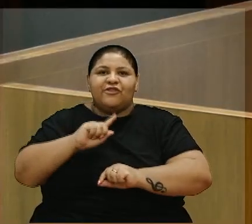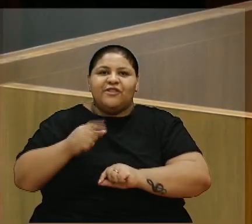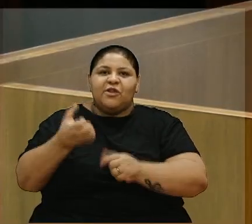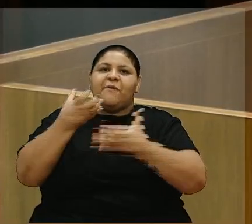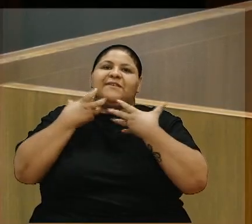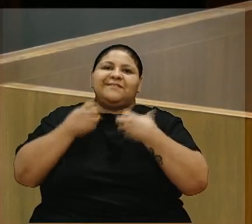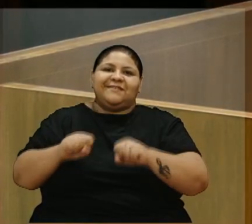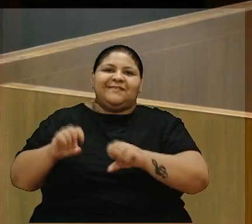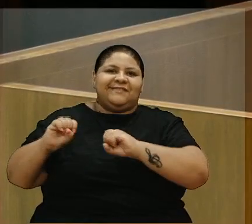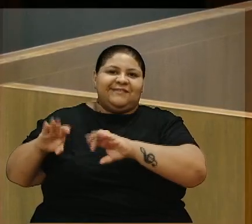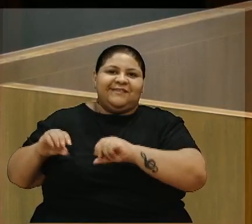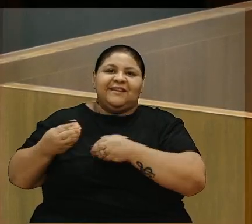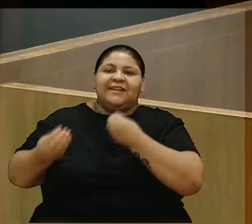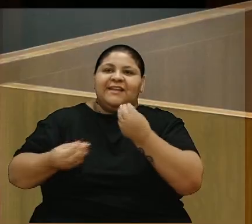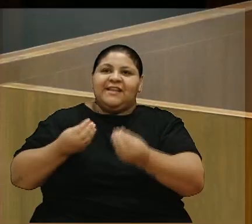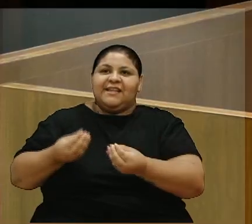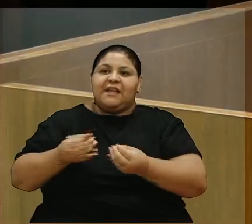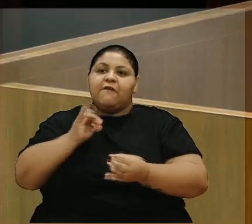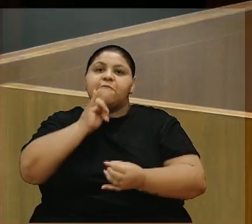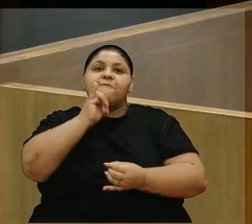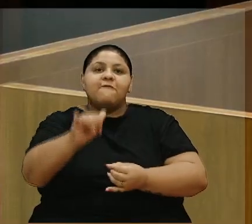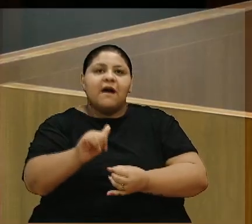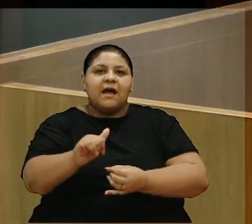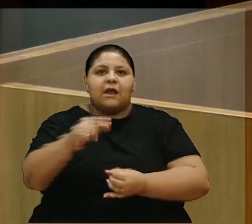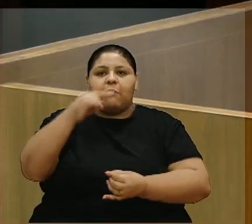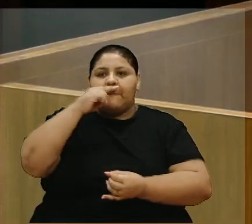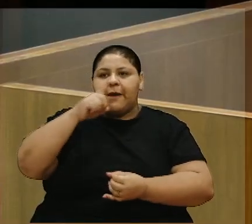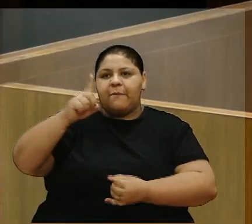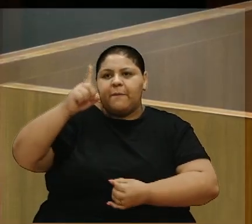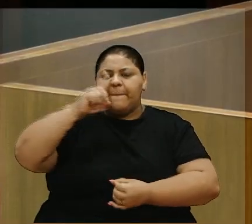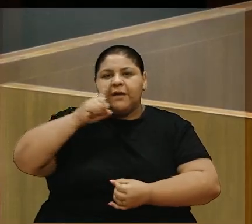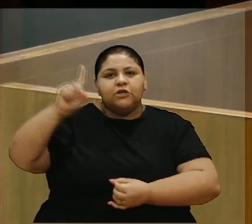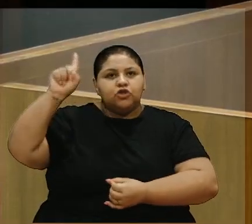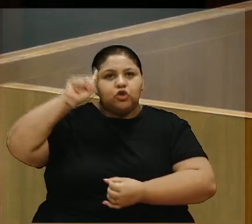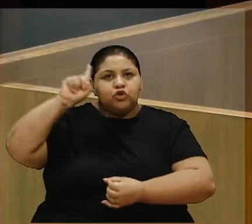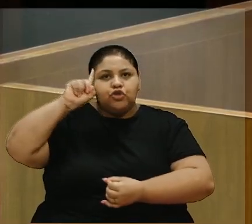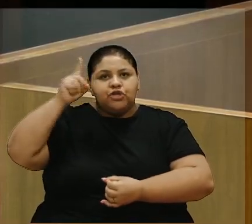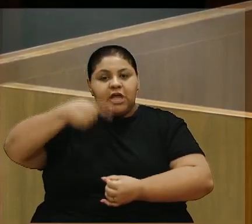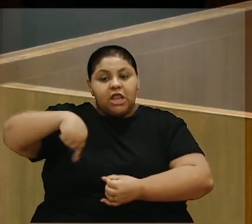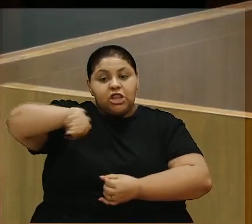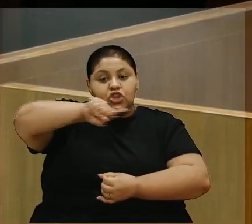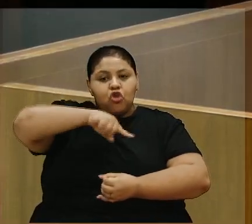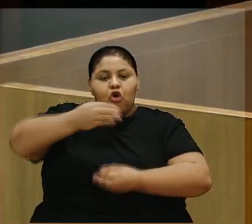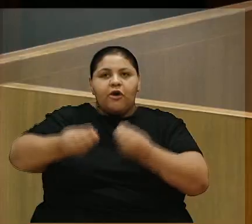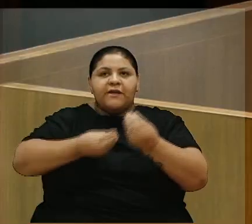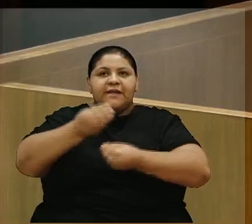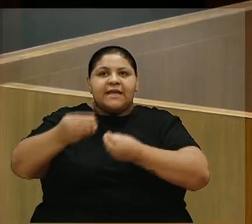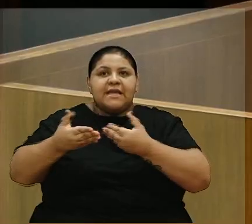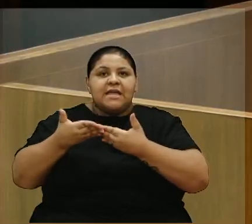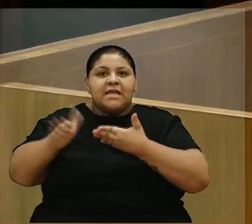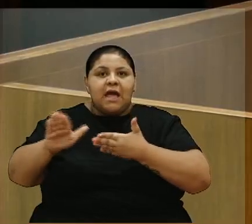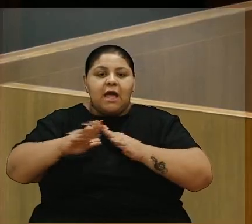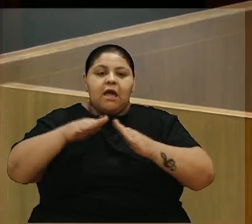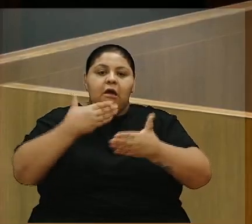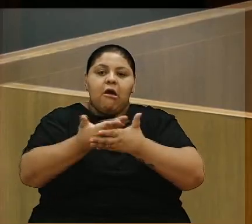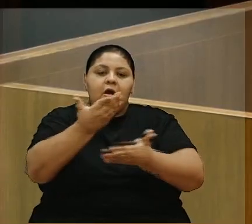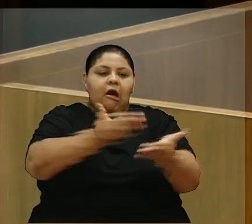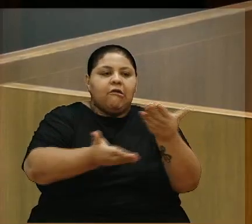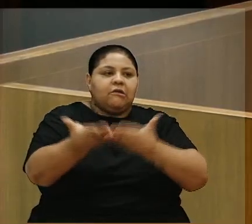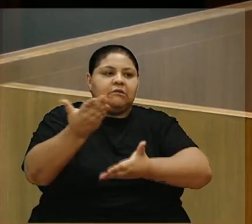Secretaria de Educação. Quem dá a cara a tapa todos os dias somos nós. Quem abre a escola atendendo,